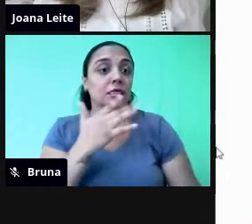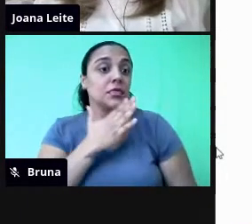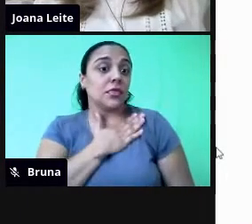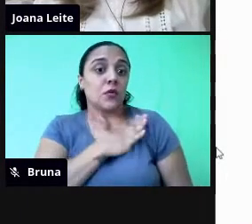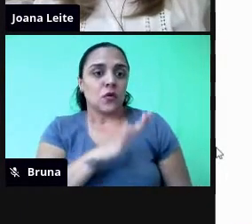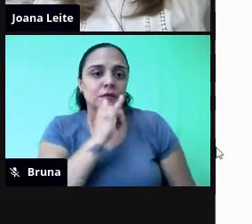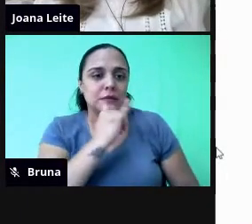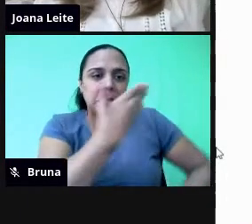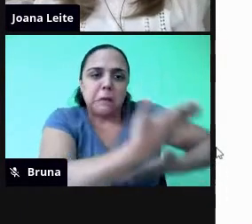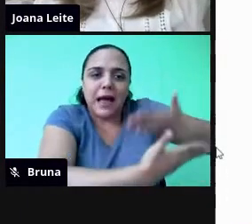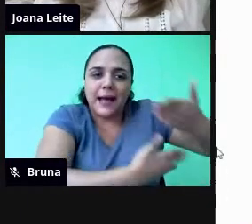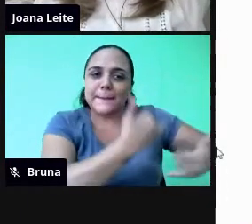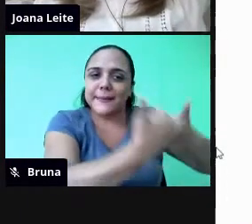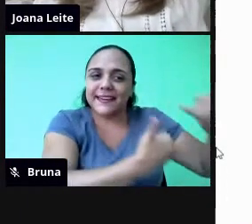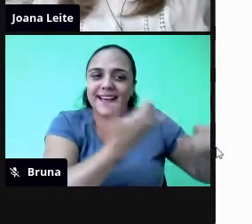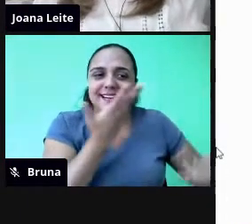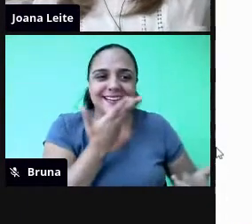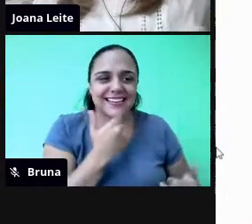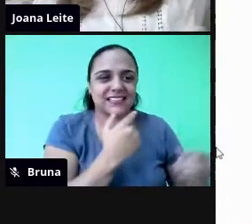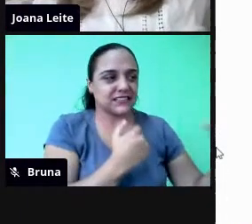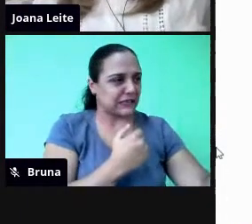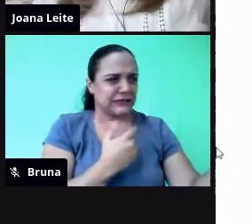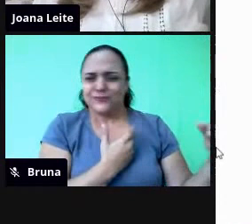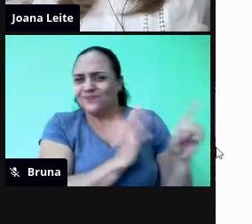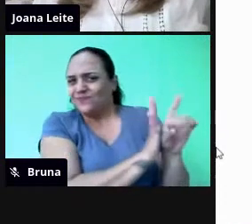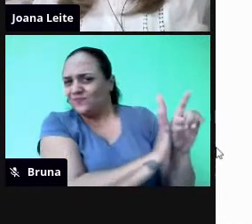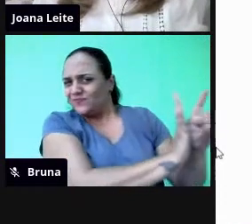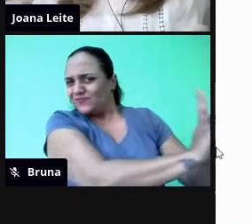então a gente começa a perceber se aquela criança, ela